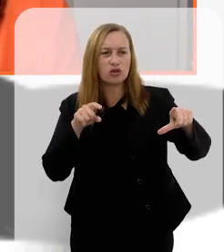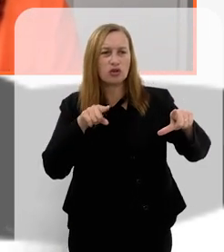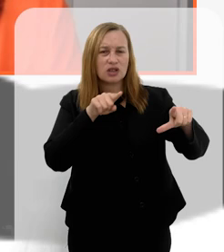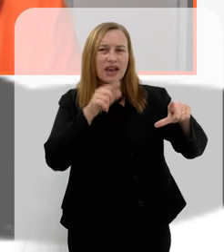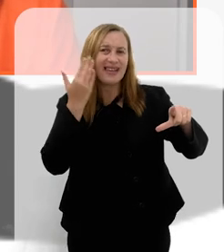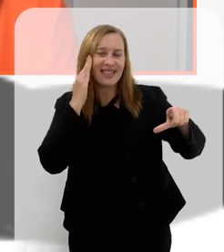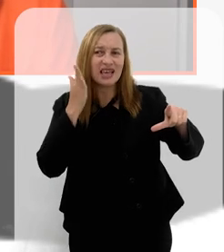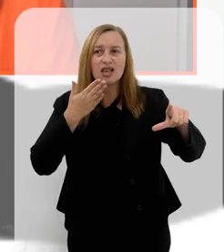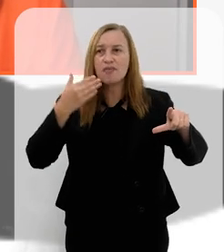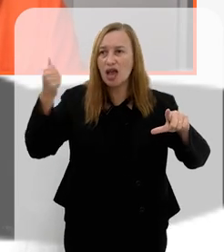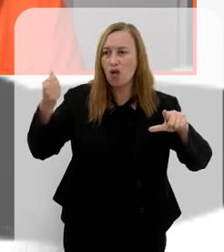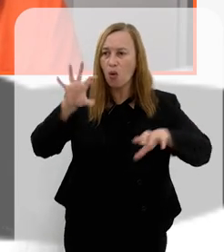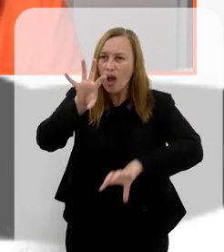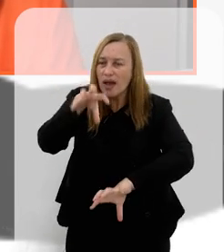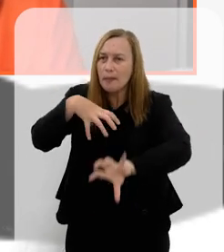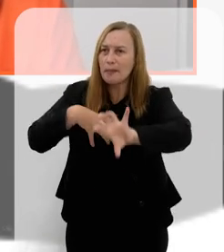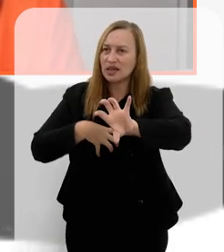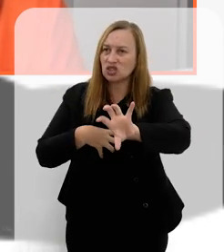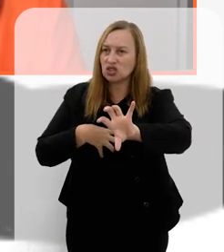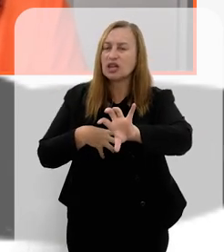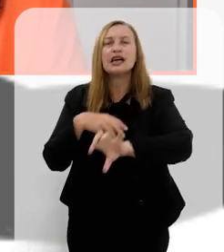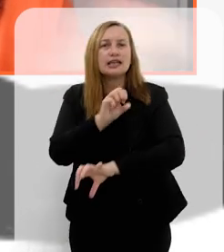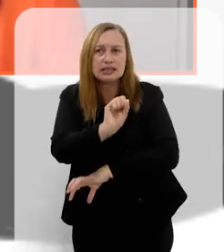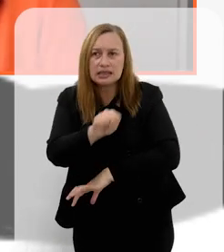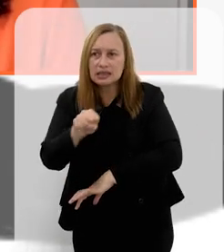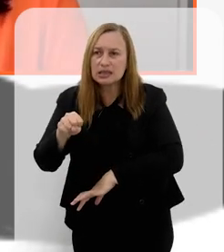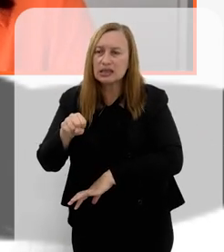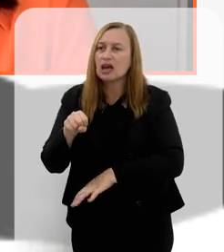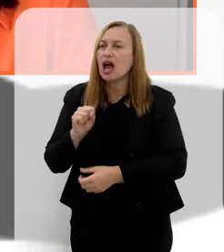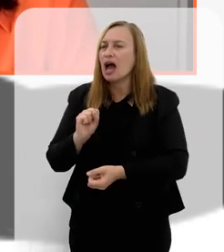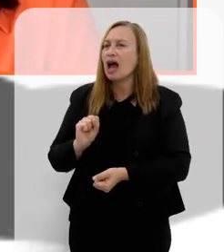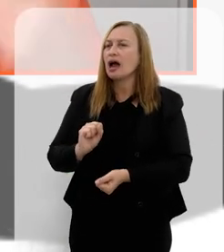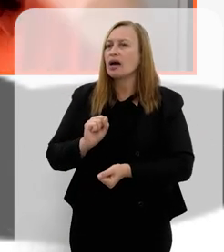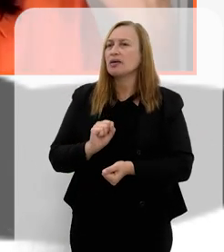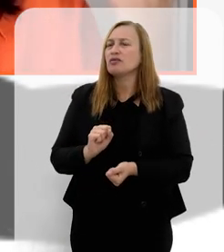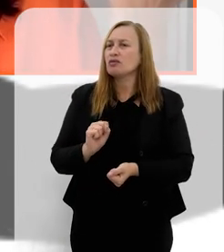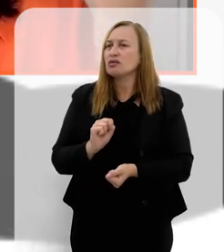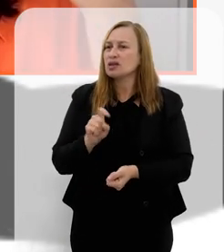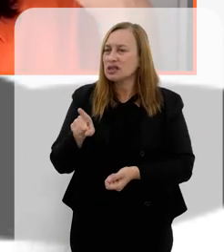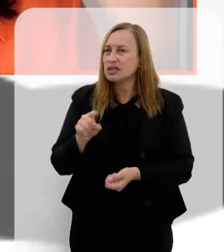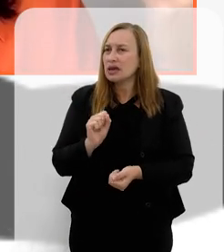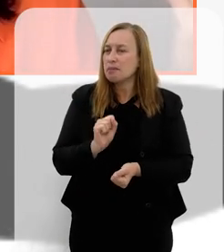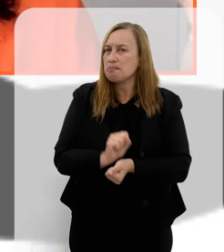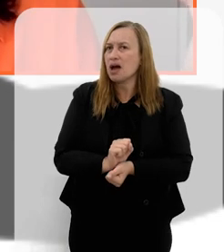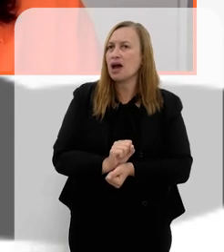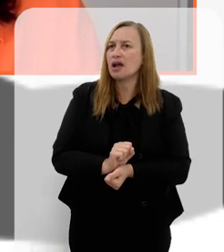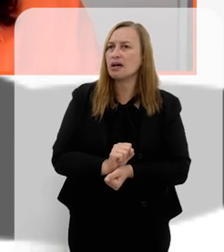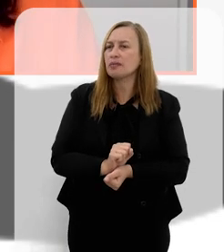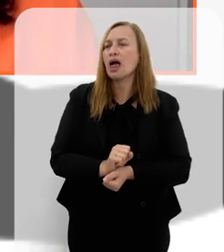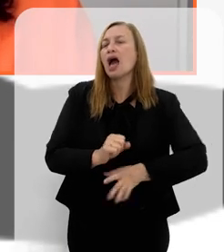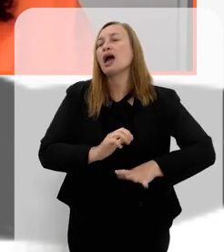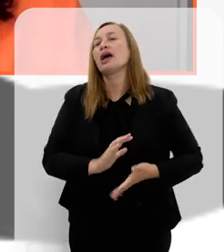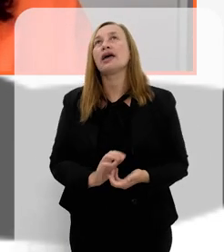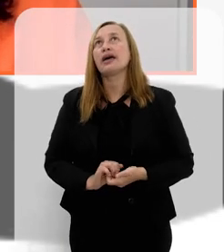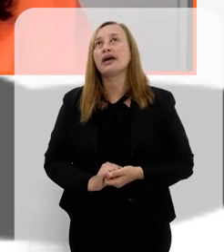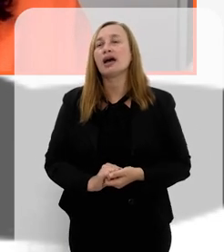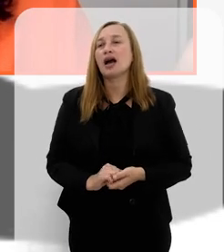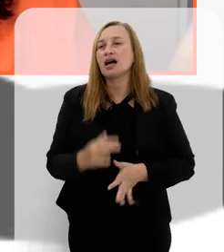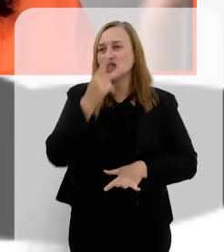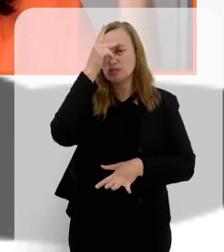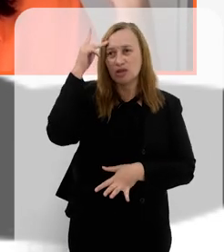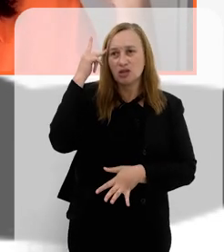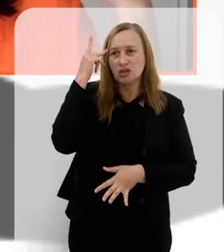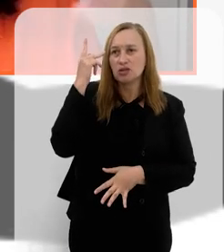entende, você se escuta, não é assim? É assim, e você para, a pessoa que tem assim, um mínimo de abertura, né?